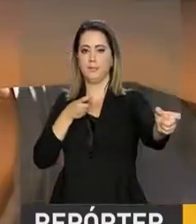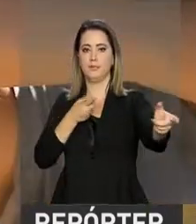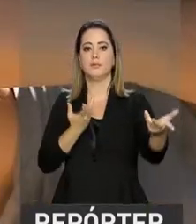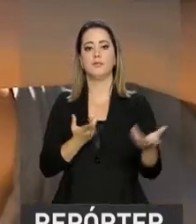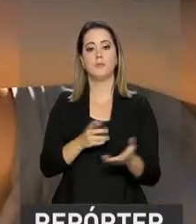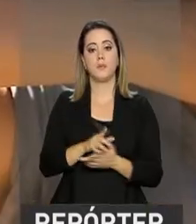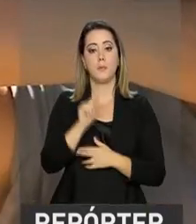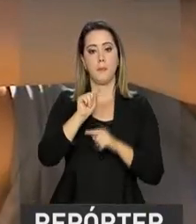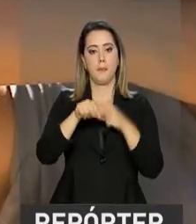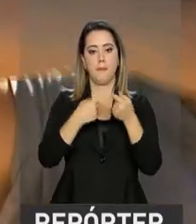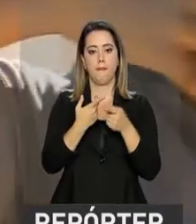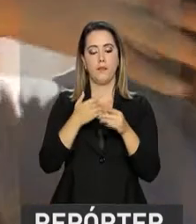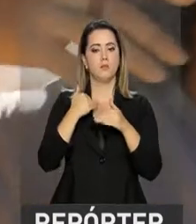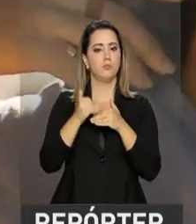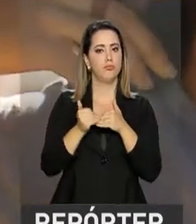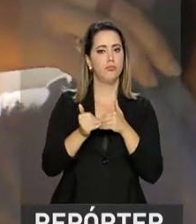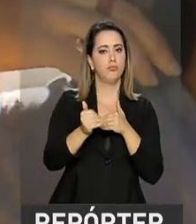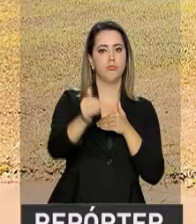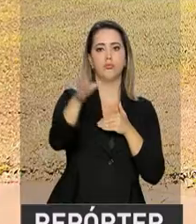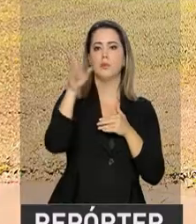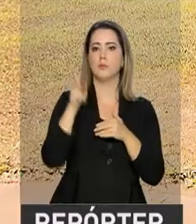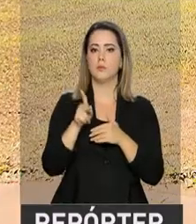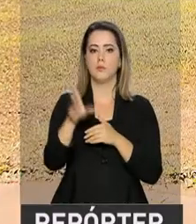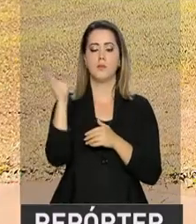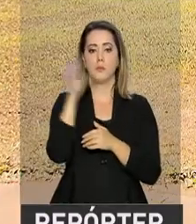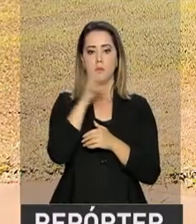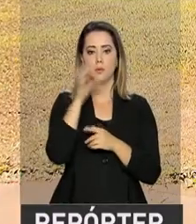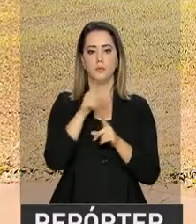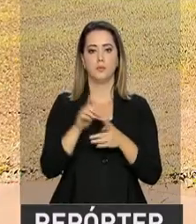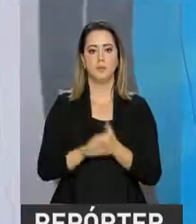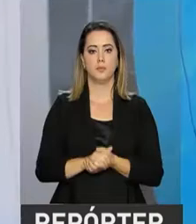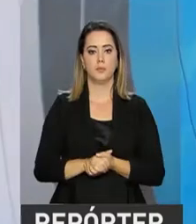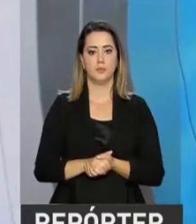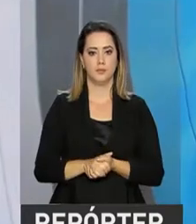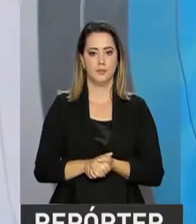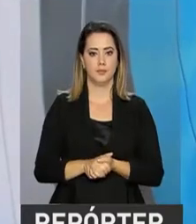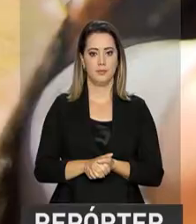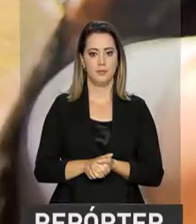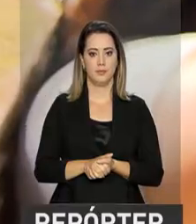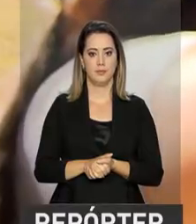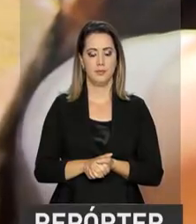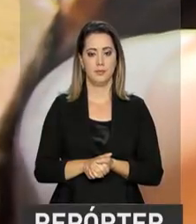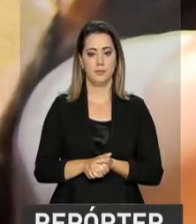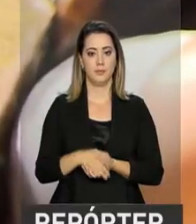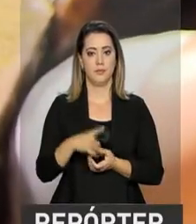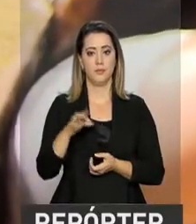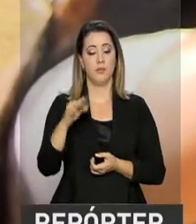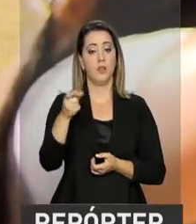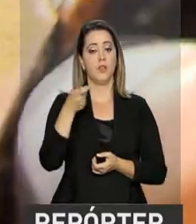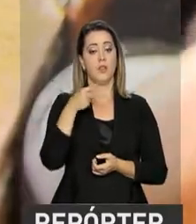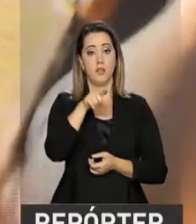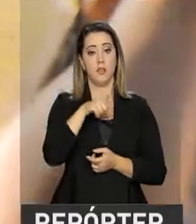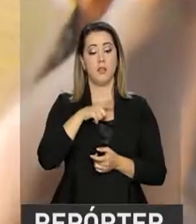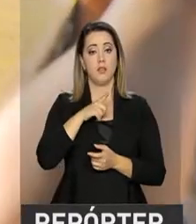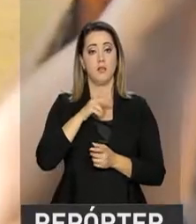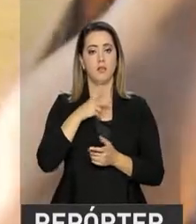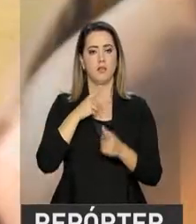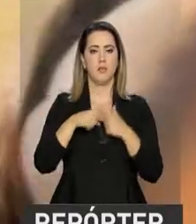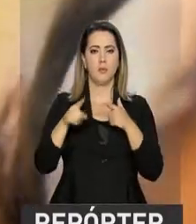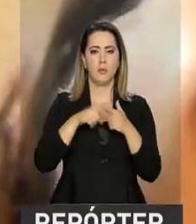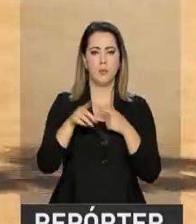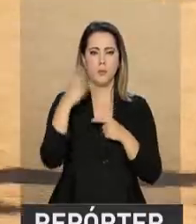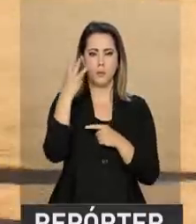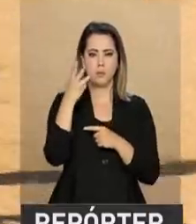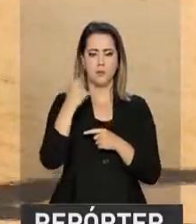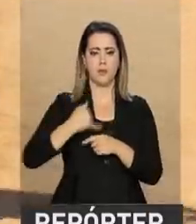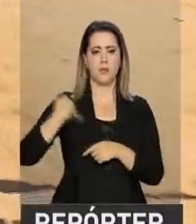arco daí pra frente a carreira não saiu mais da mira taí sofreu um acidente aos três anos de